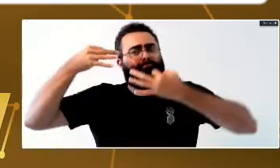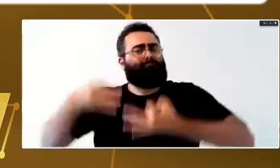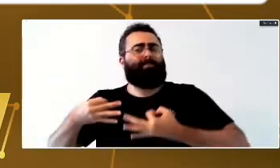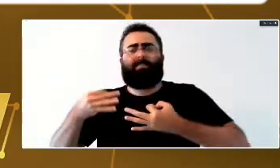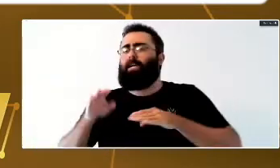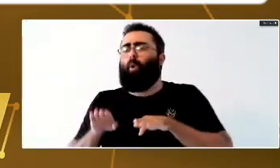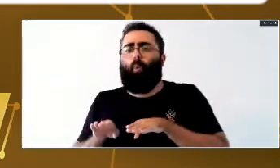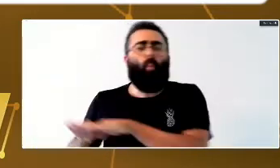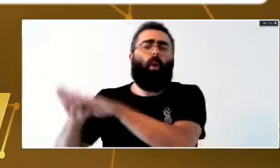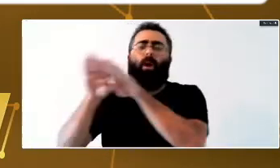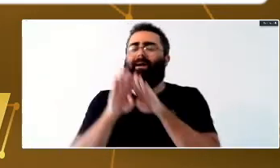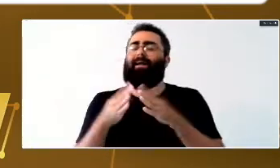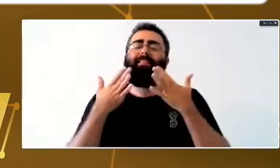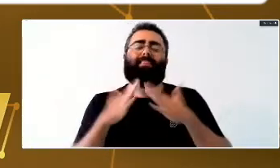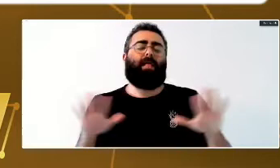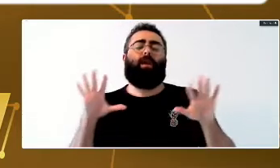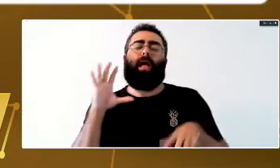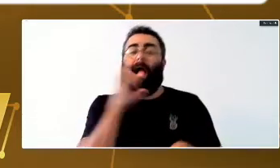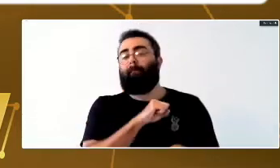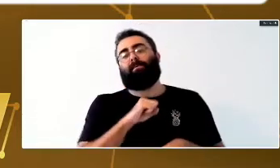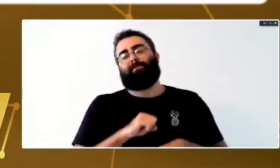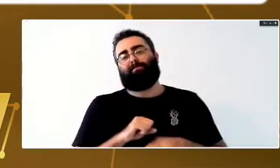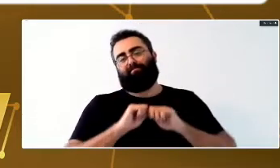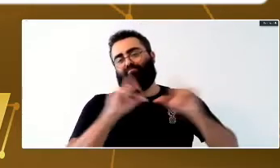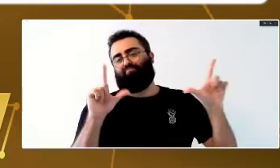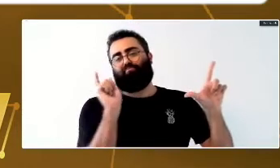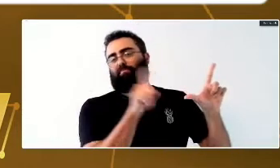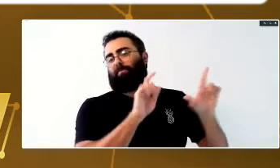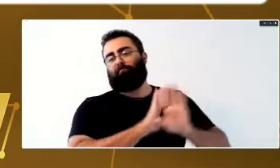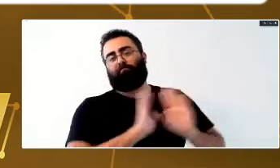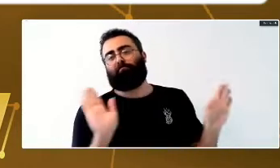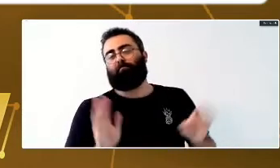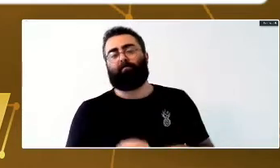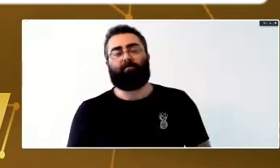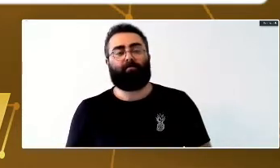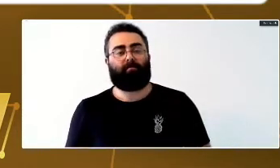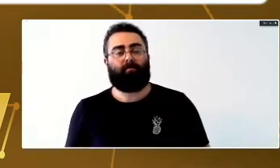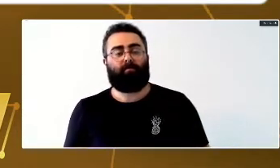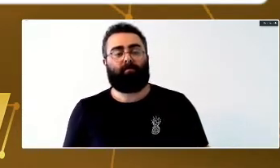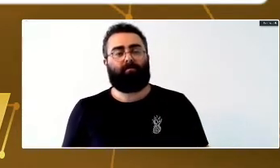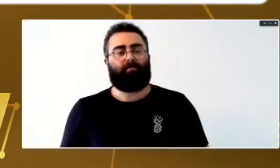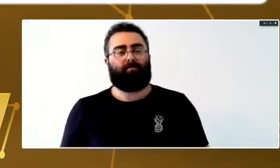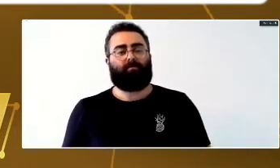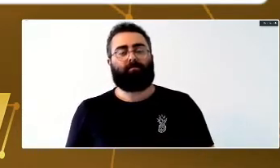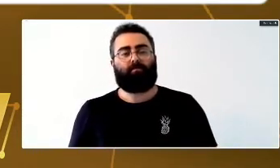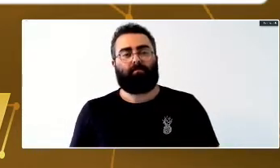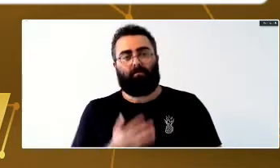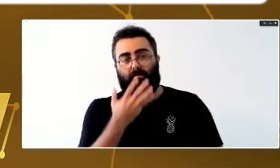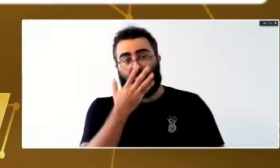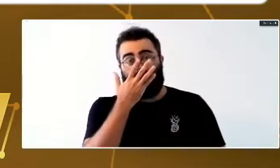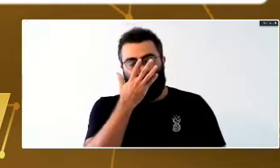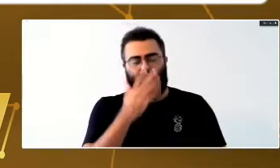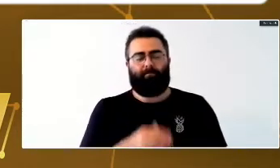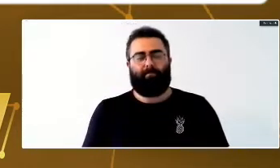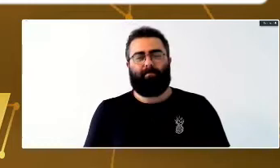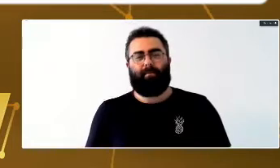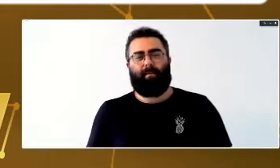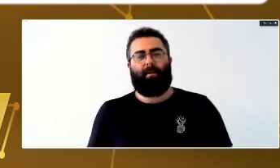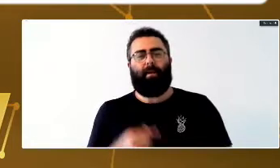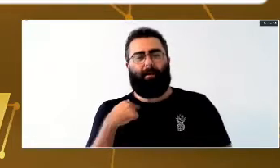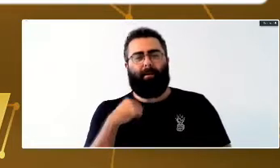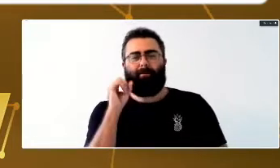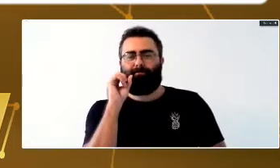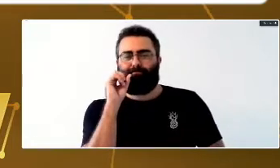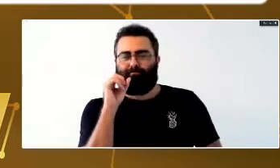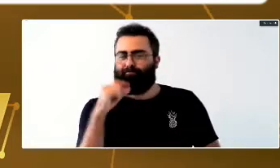feito de forma natural e rápida. Uma das coisas que a gente vê quando existe